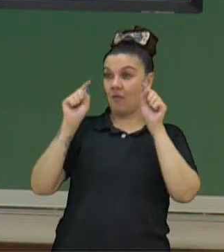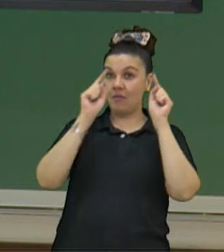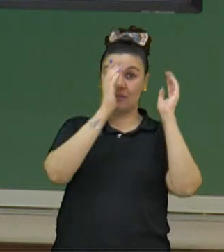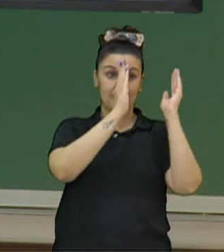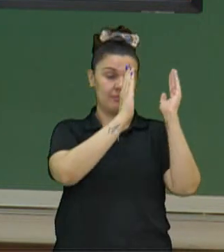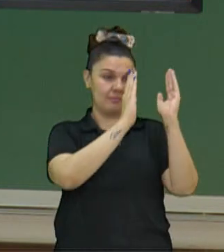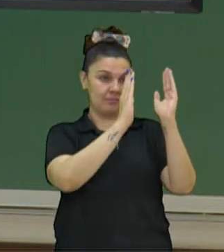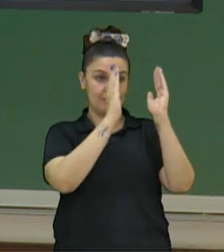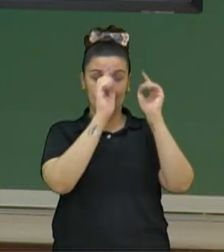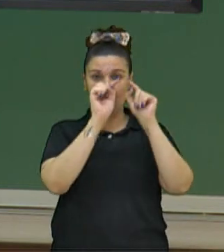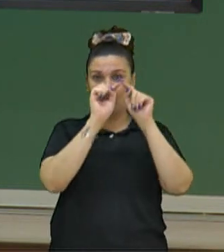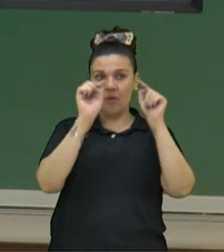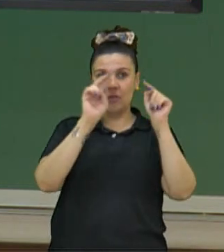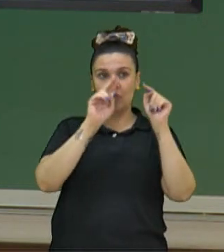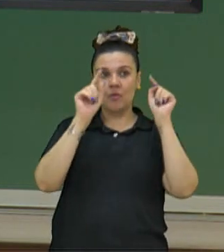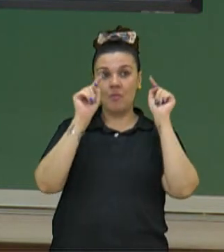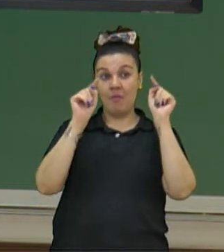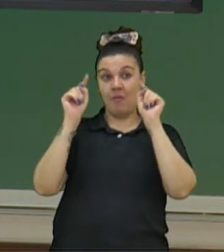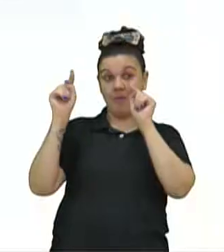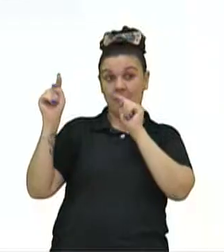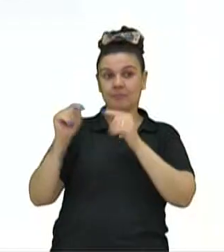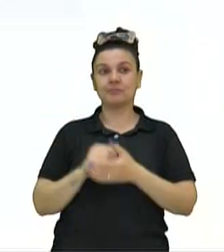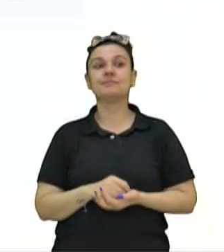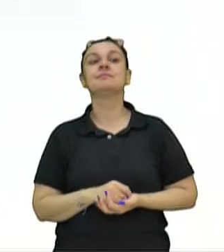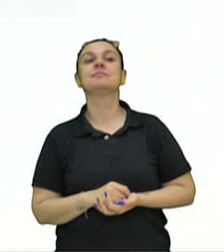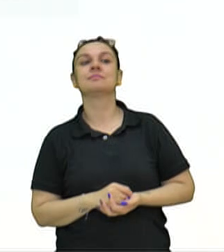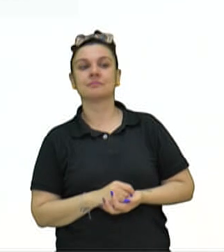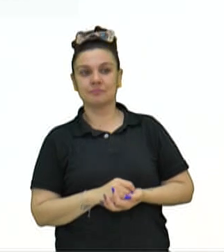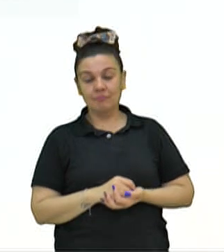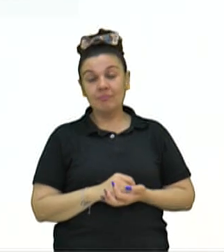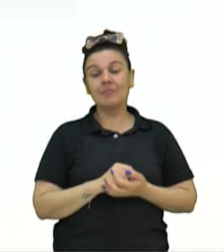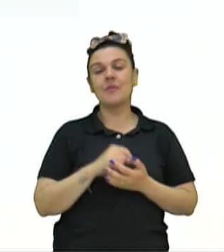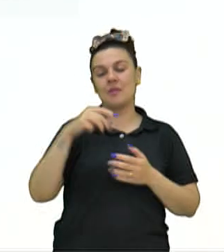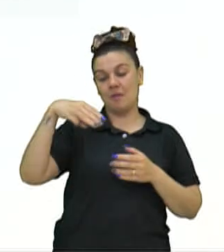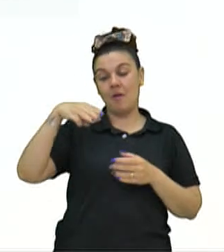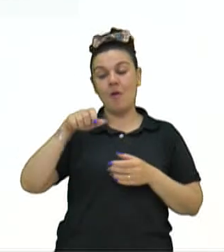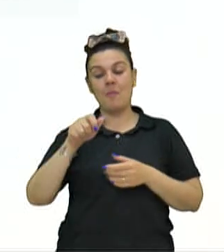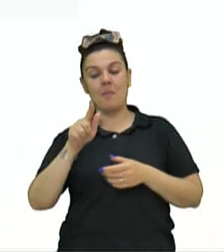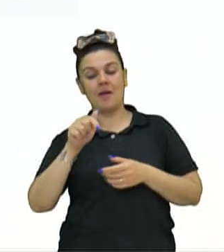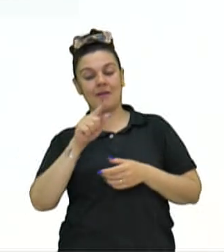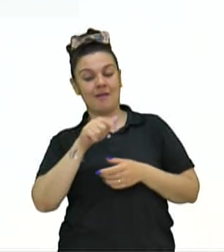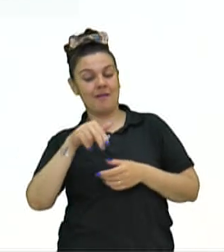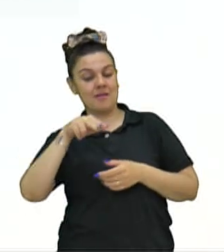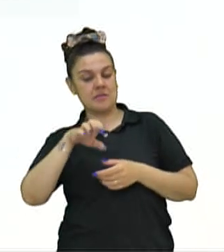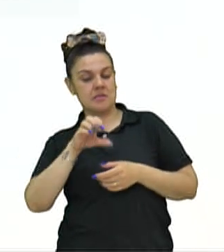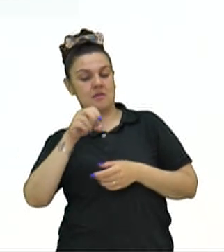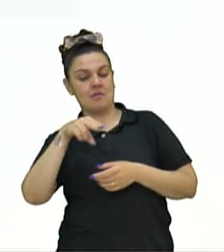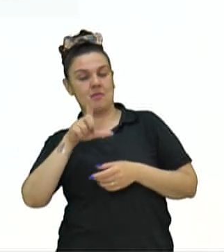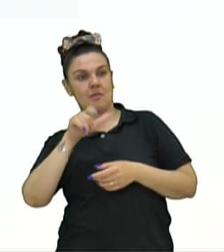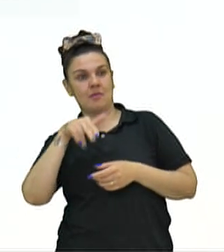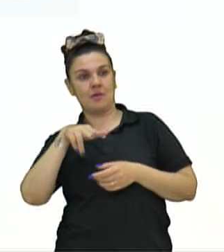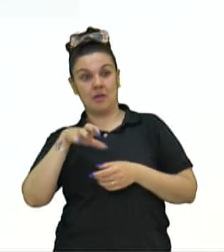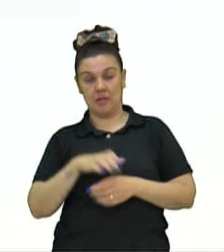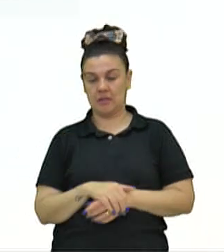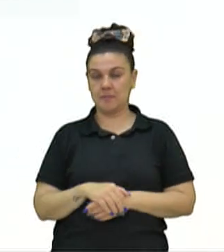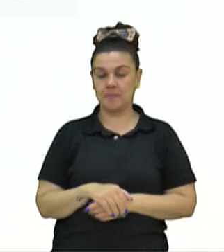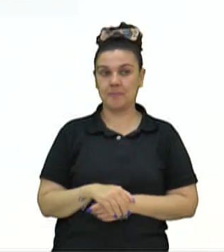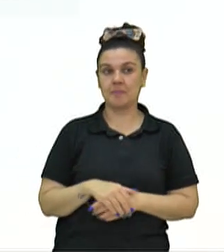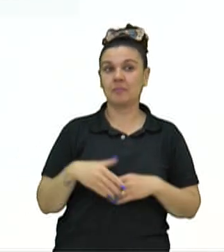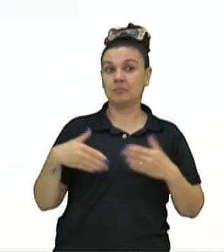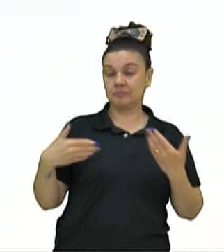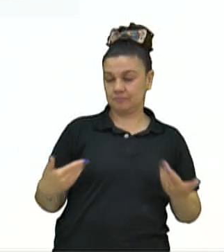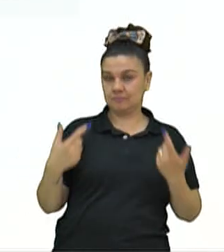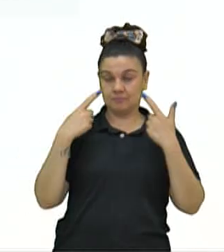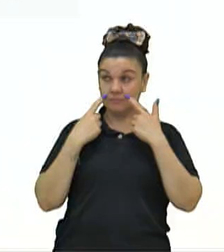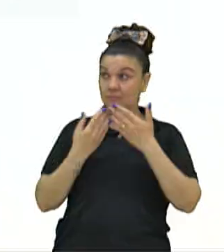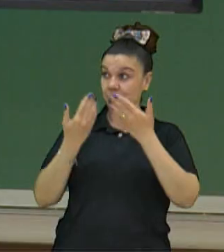edições, matérias. Então, essa daqui é uma online magazine. Essa é uma revista que existe também, é Speak Up. Não vou fazer,